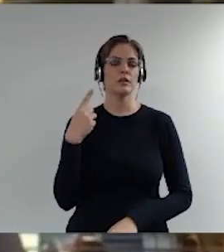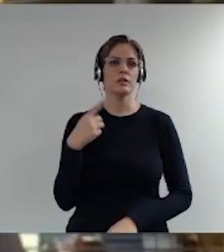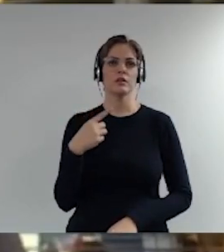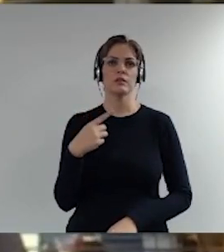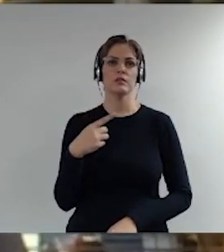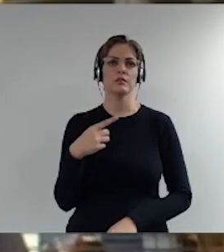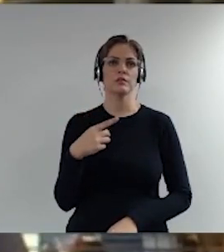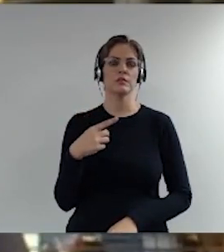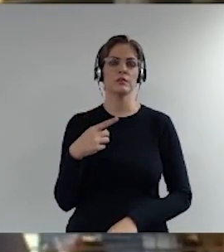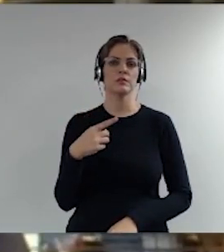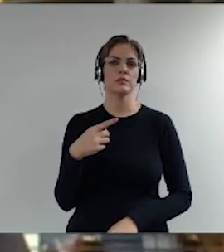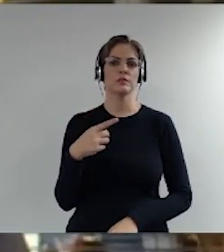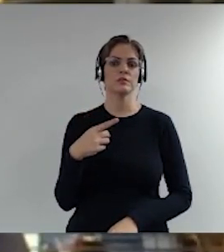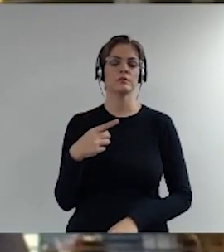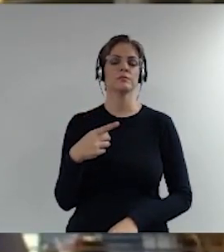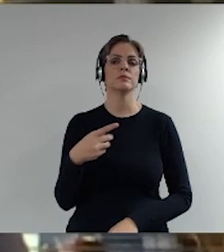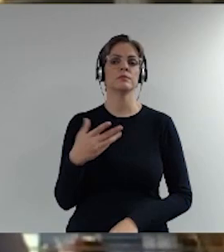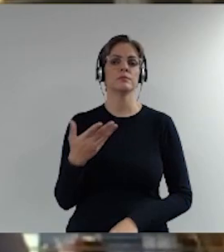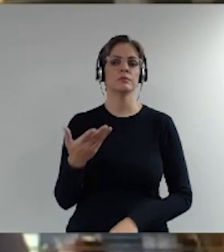dos Advogados.